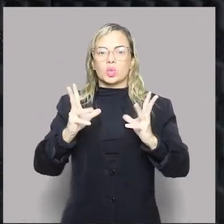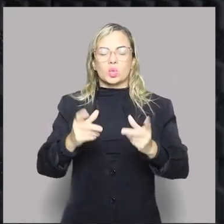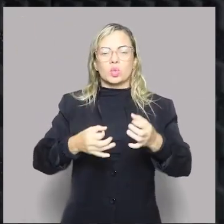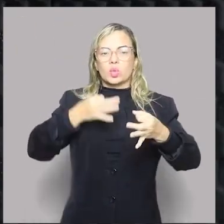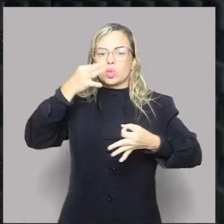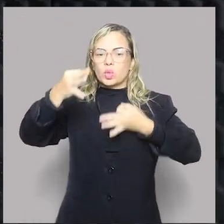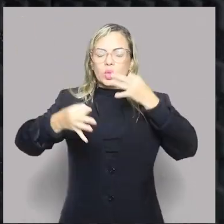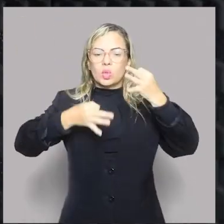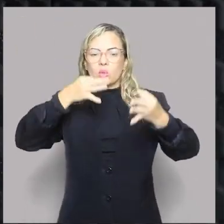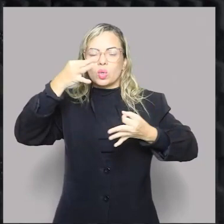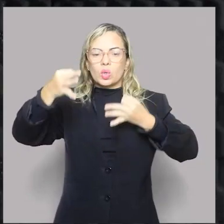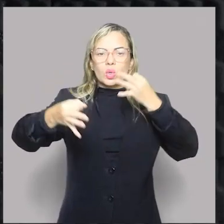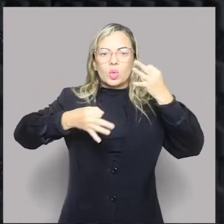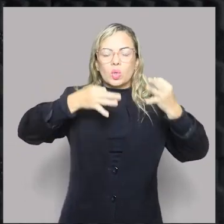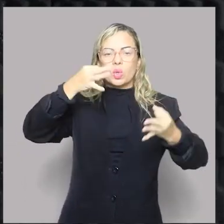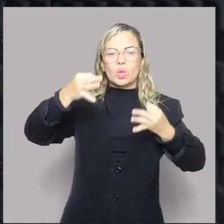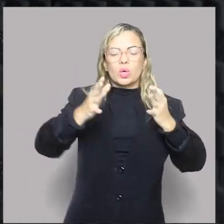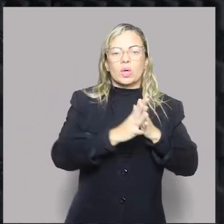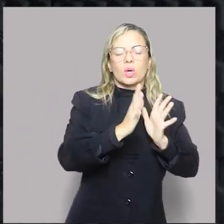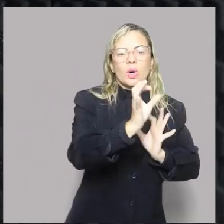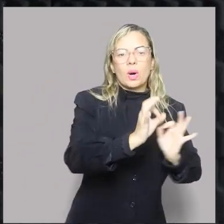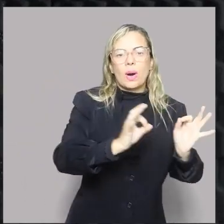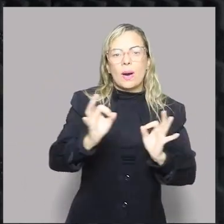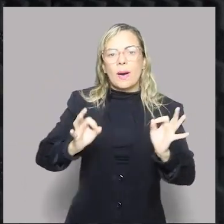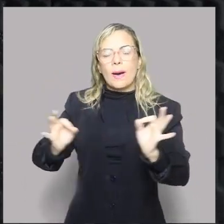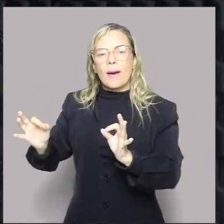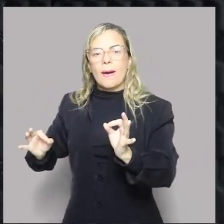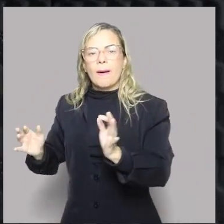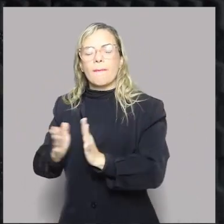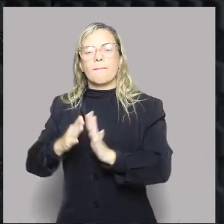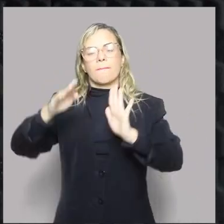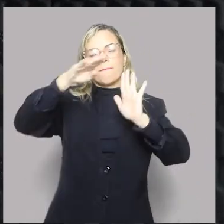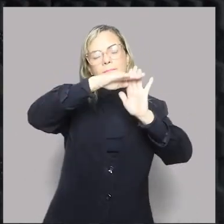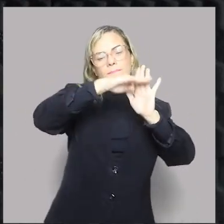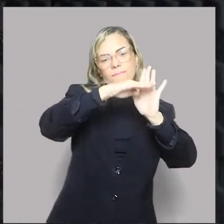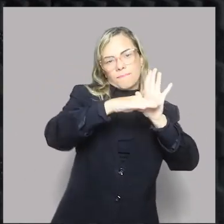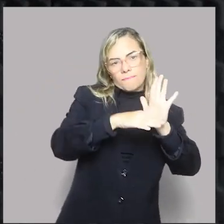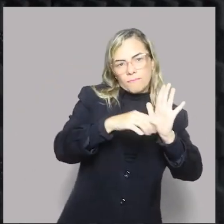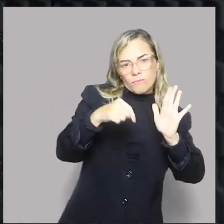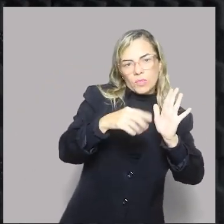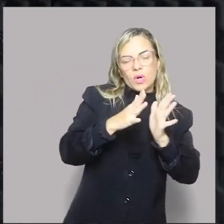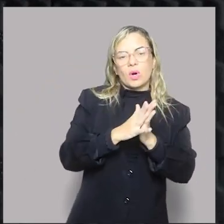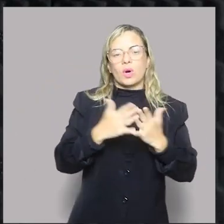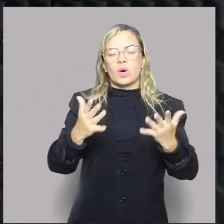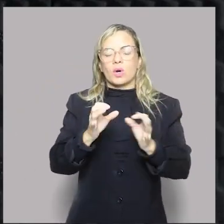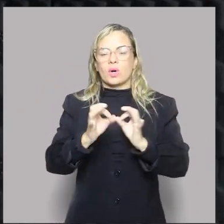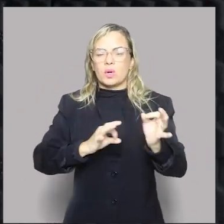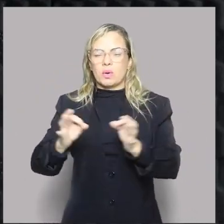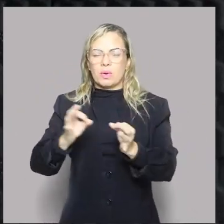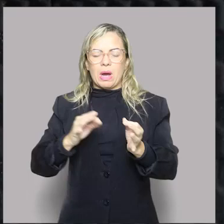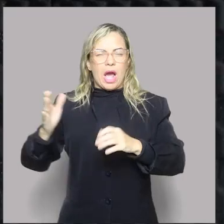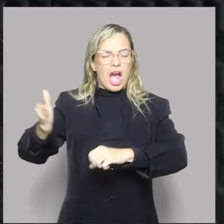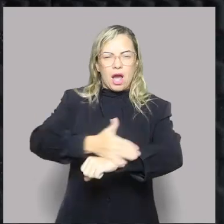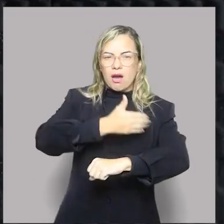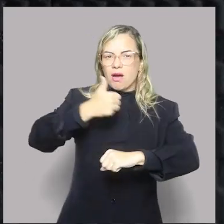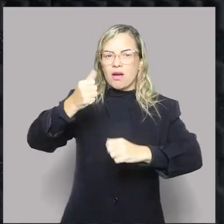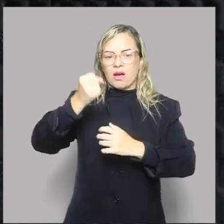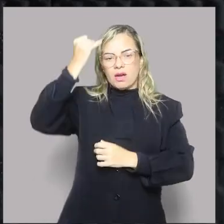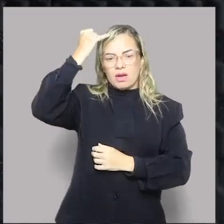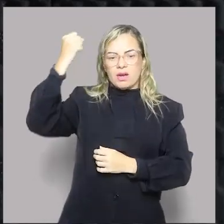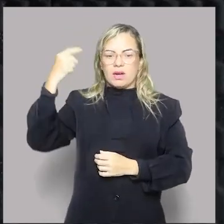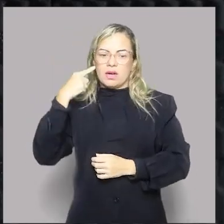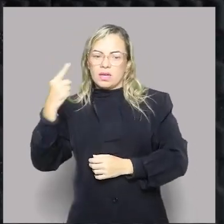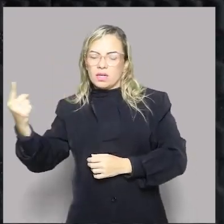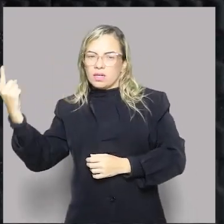argumentos que você vai levantando e aí, ao lado disso, subjacente a isso, você tem os outros elementos que vão